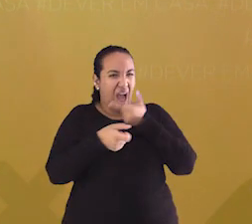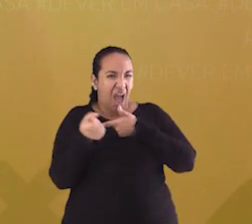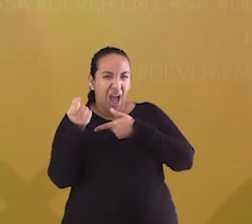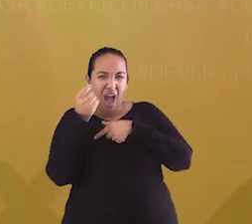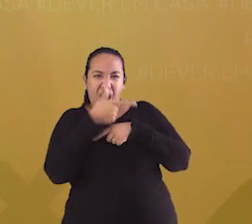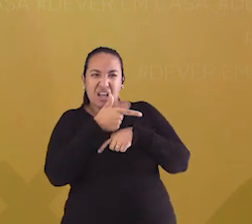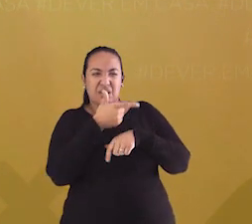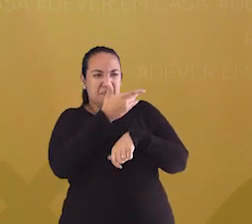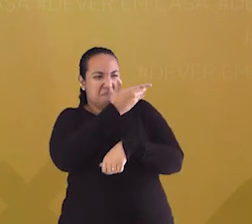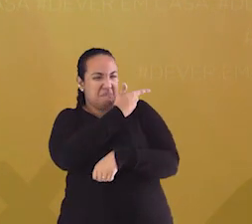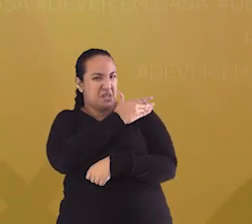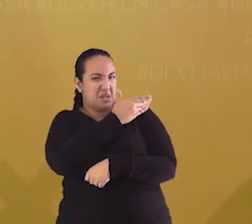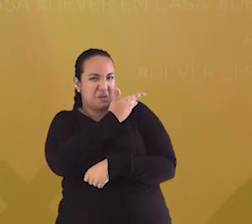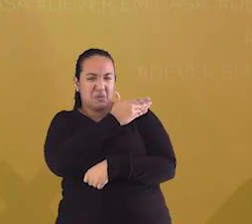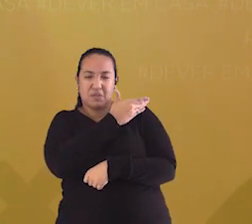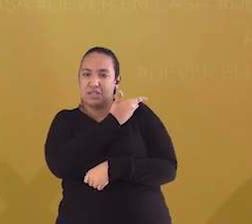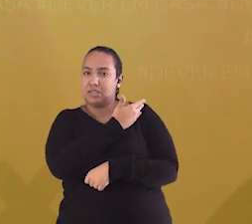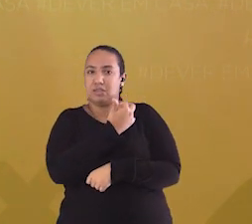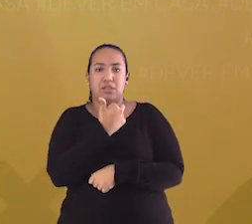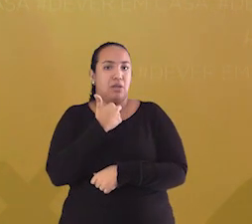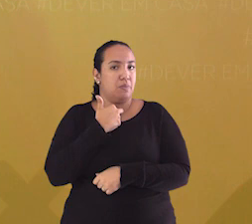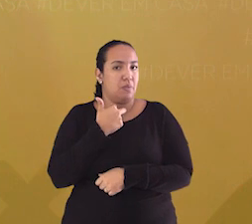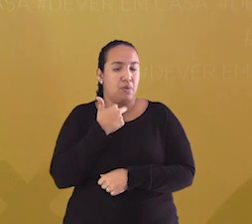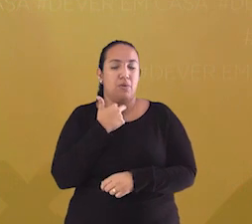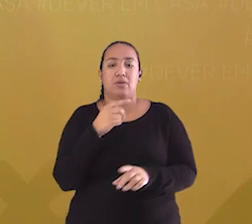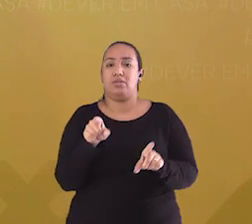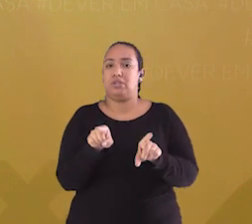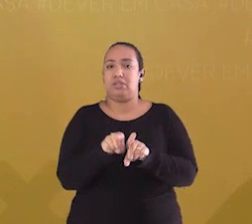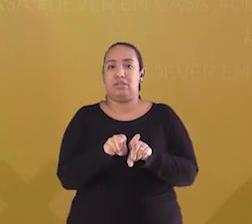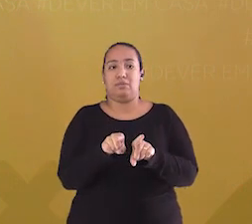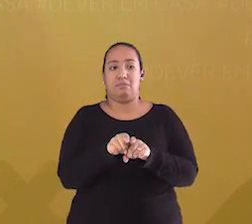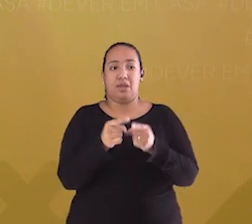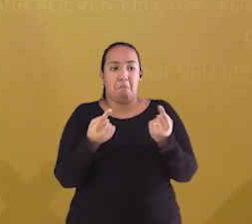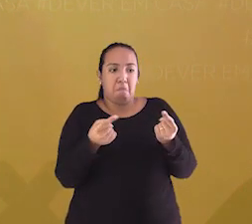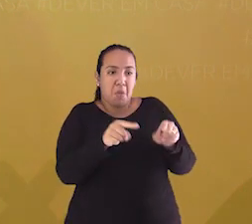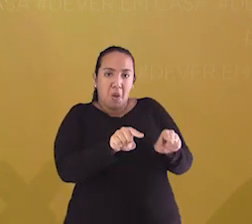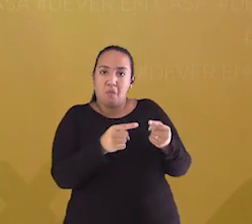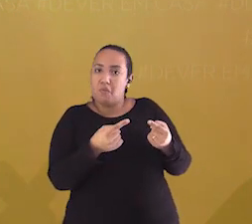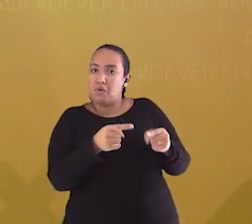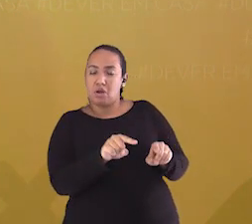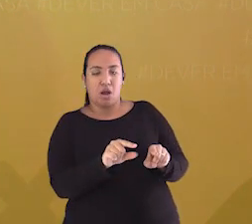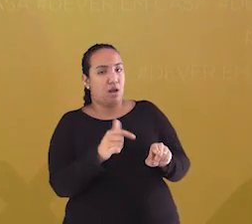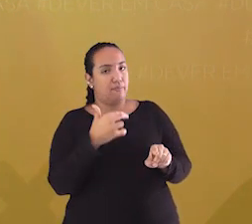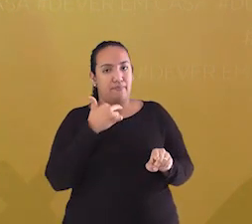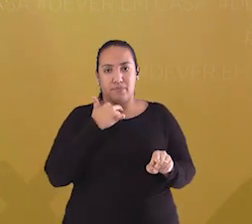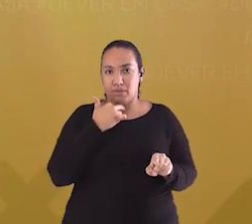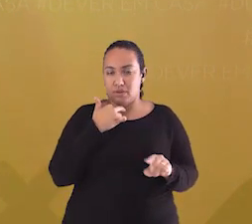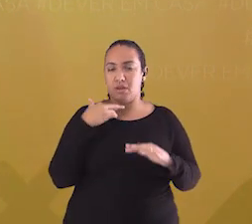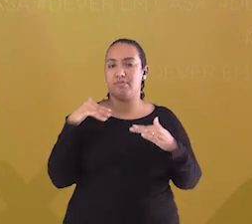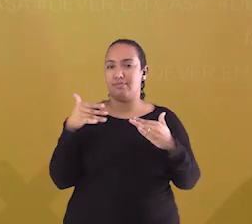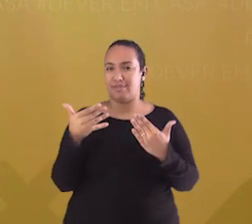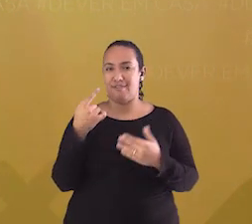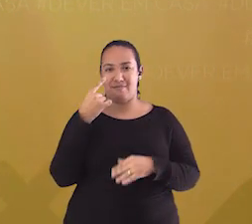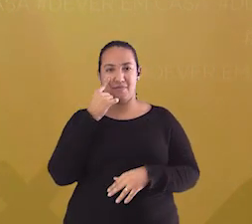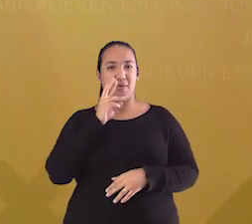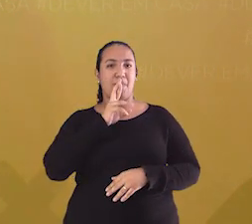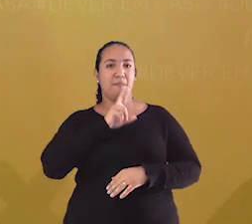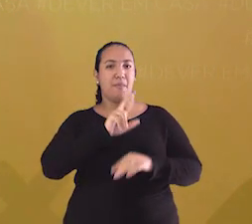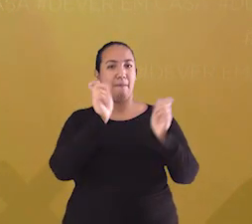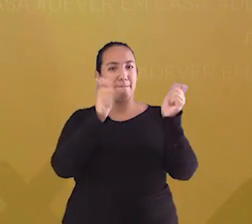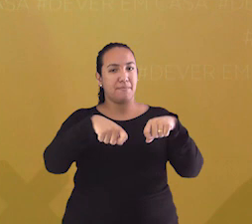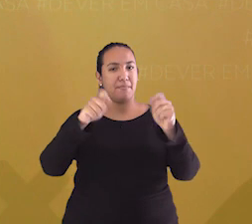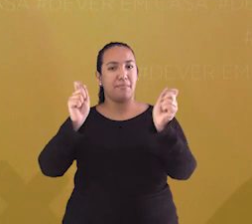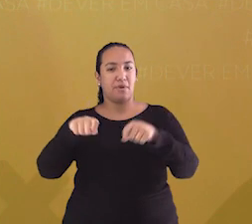ou preconceituosos, motivar as pessoas para incentivá-las, enfim. São várias as respostas possíveis.